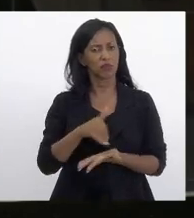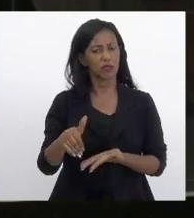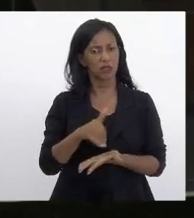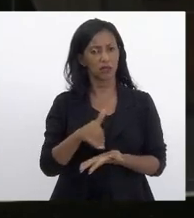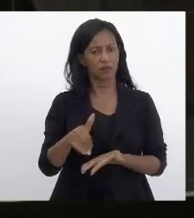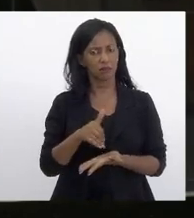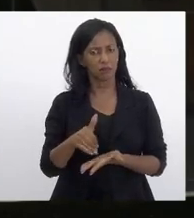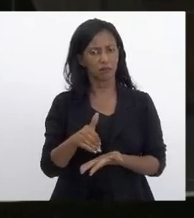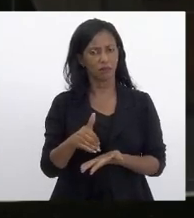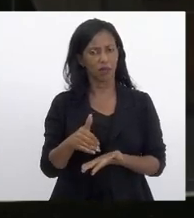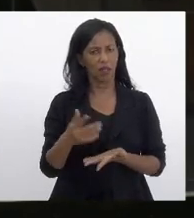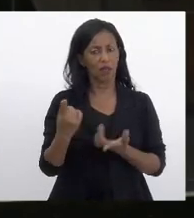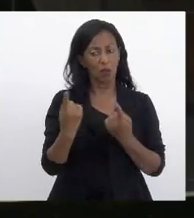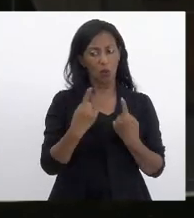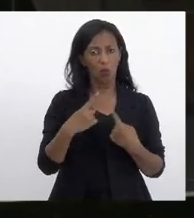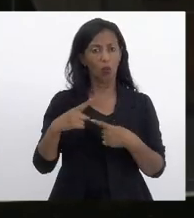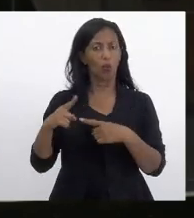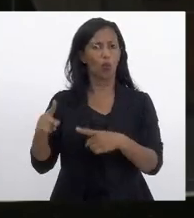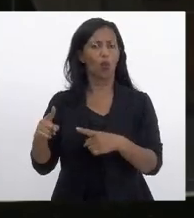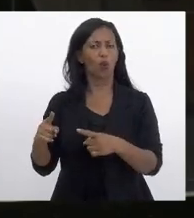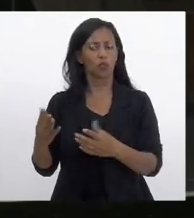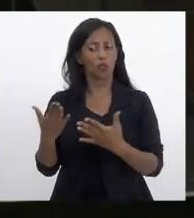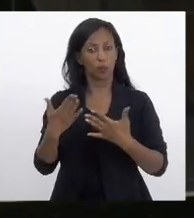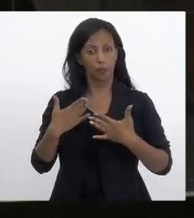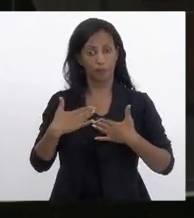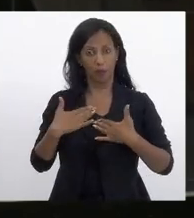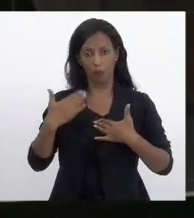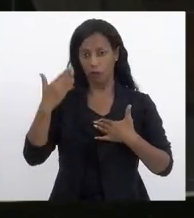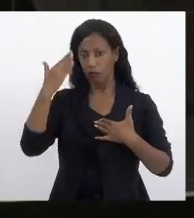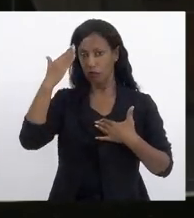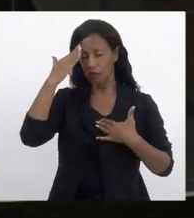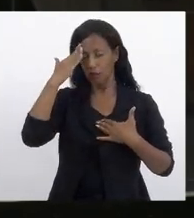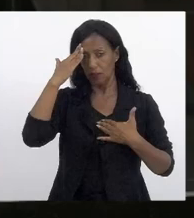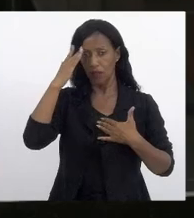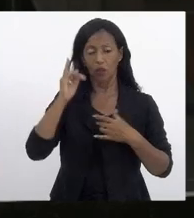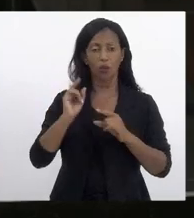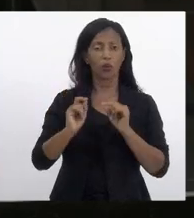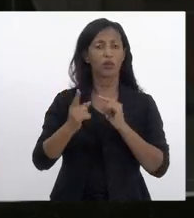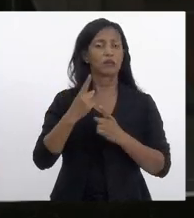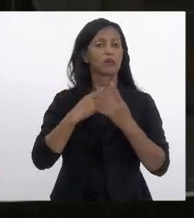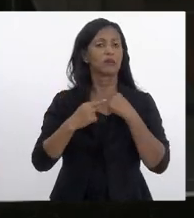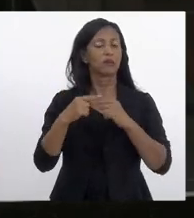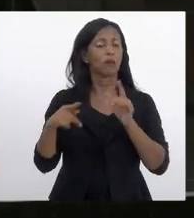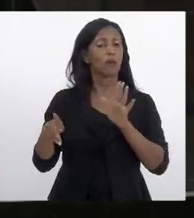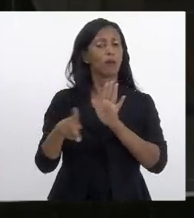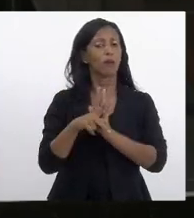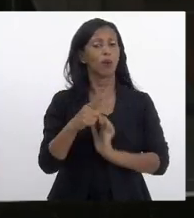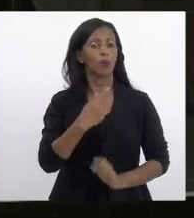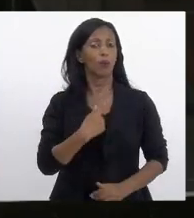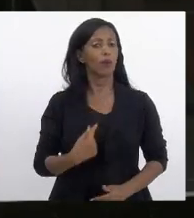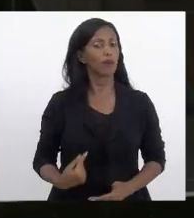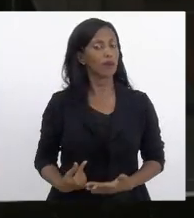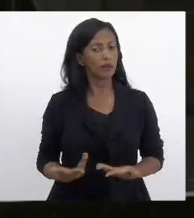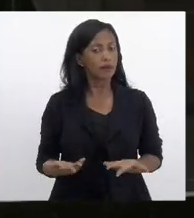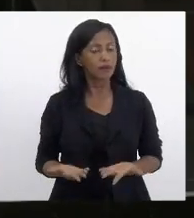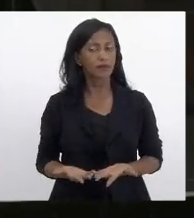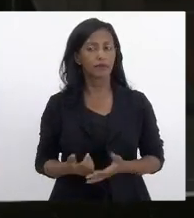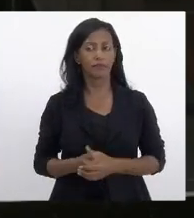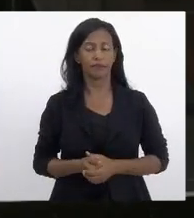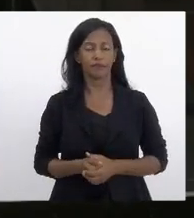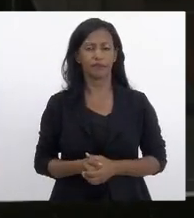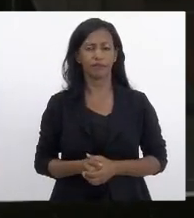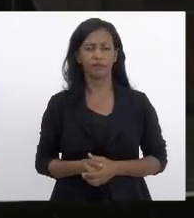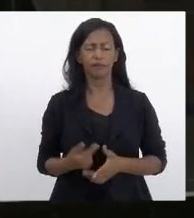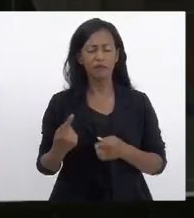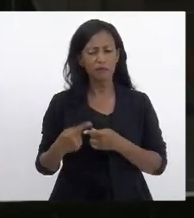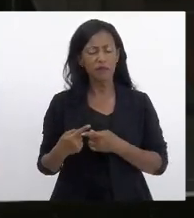secretário contraria, no meu entendimento, o que desejou o próprio governador. E por